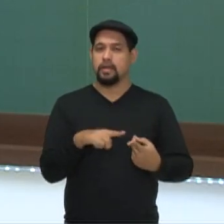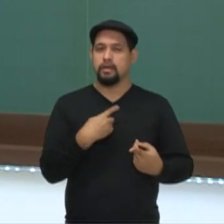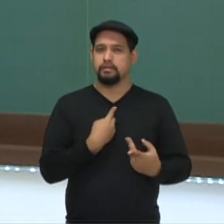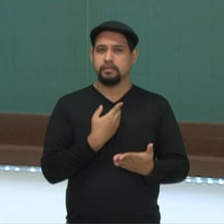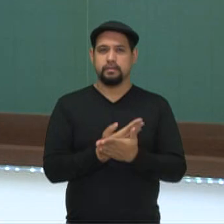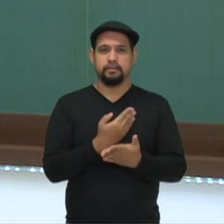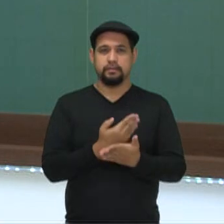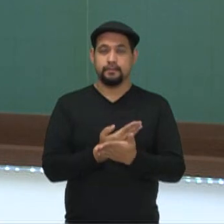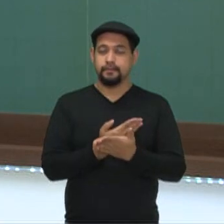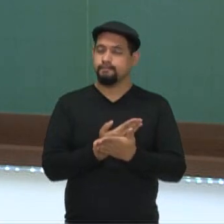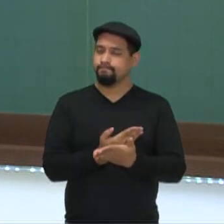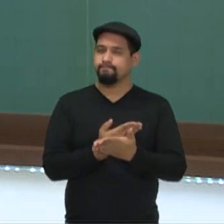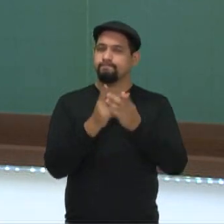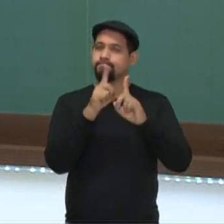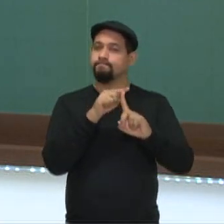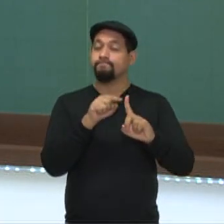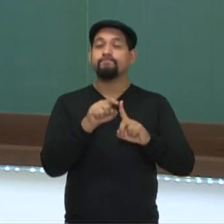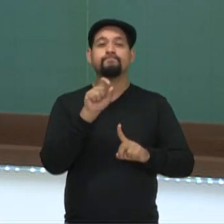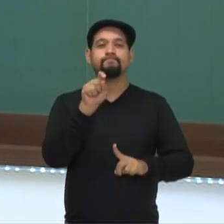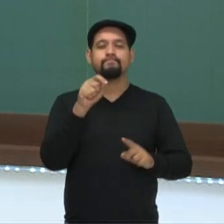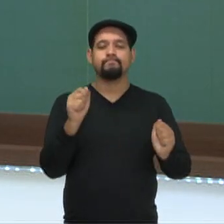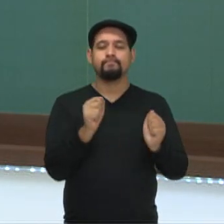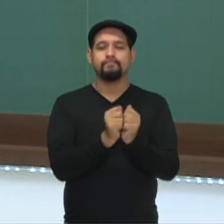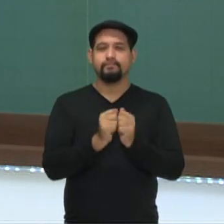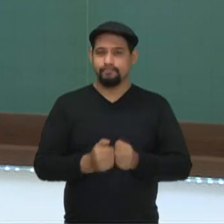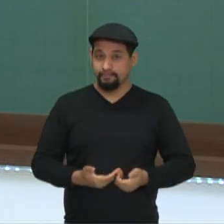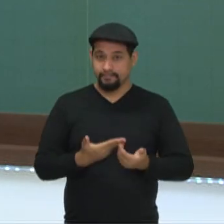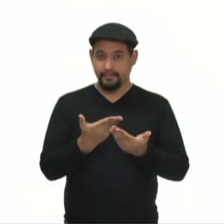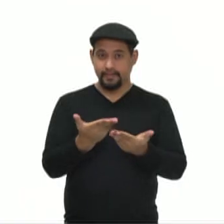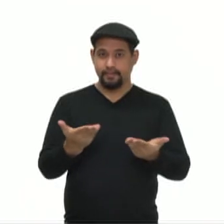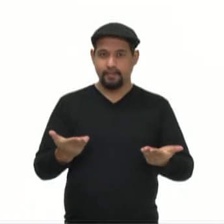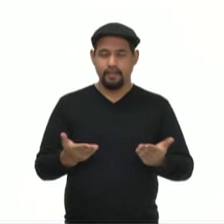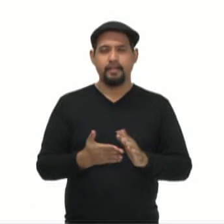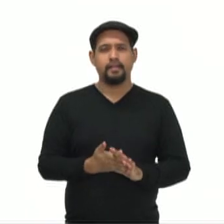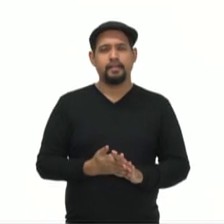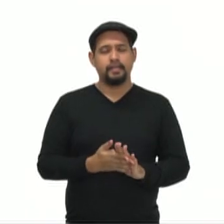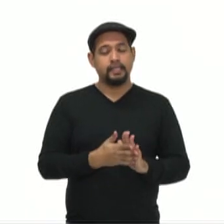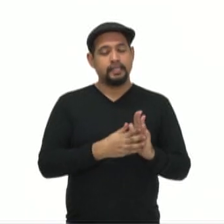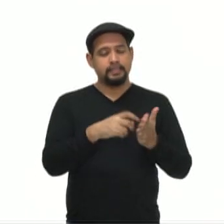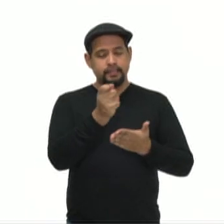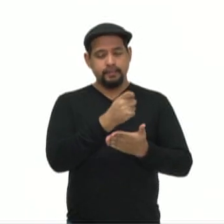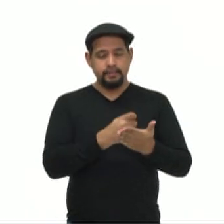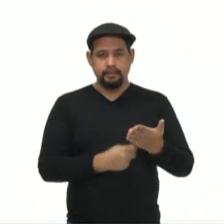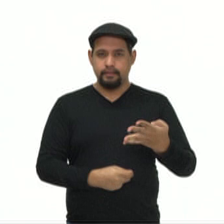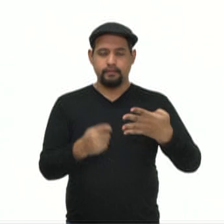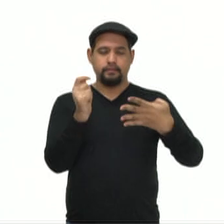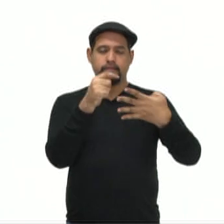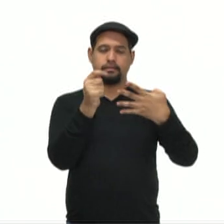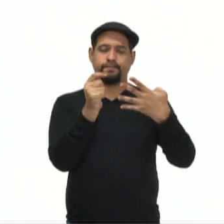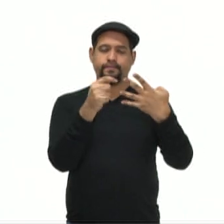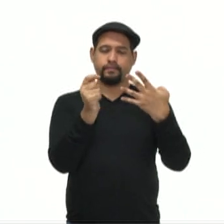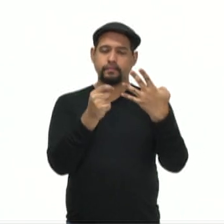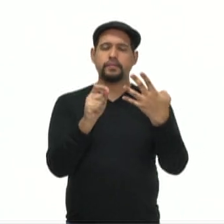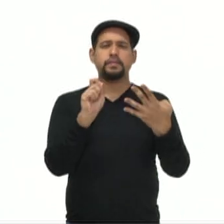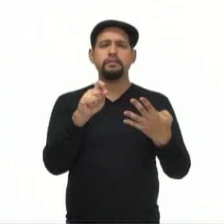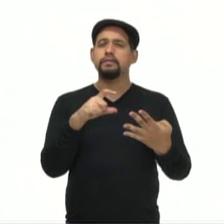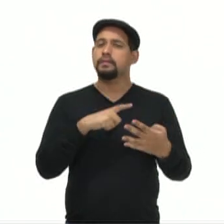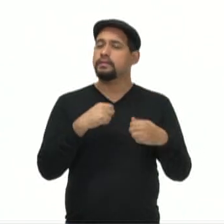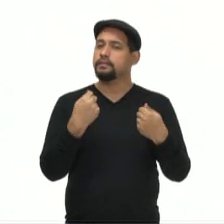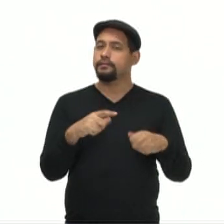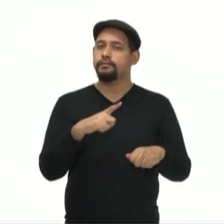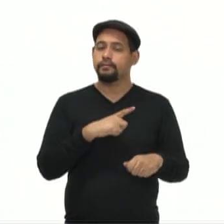para vocês, é com vocês. Escreva um ou mais parágrafos sobre o que você entende por